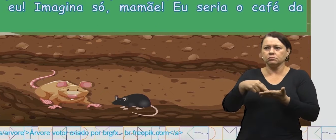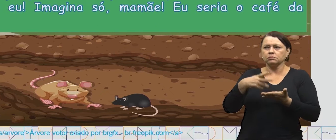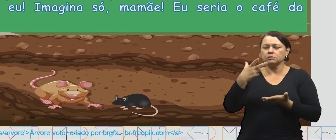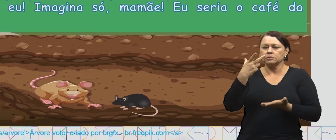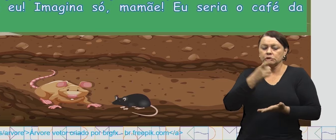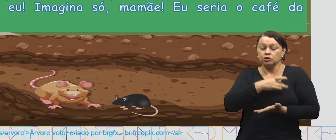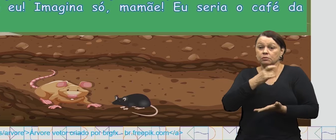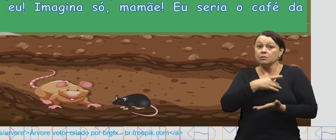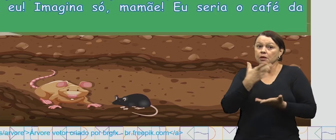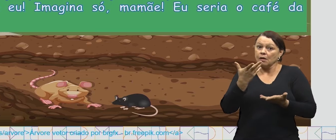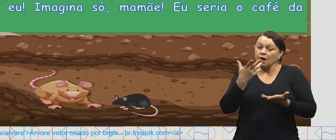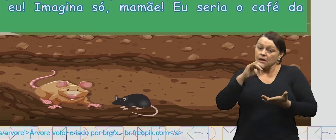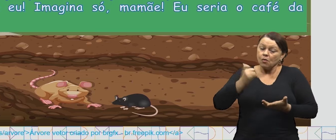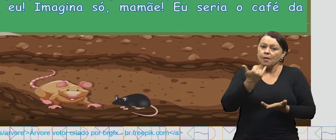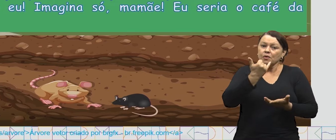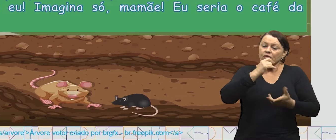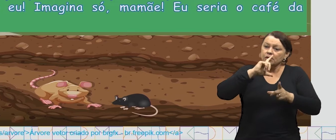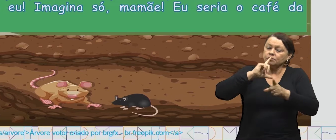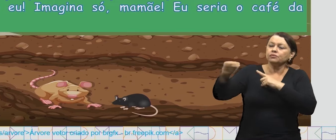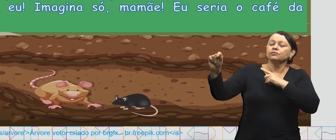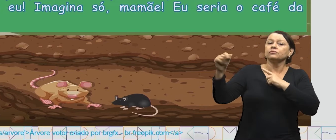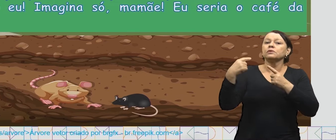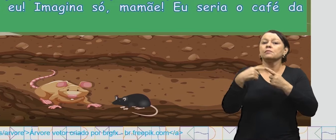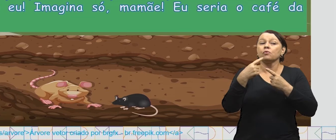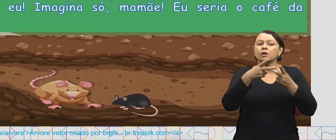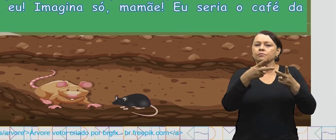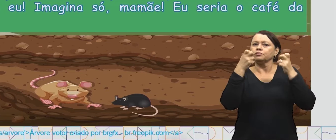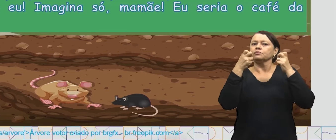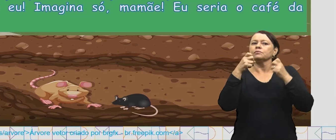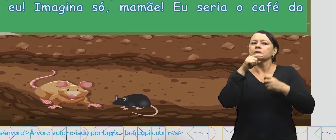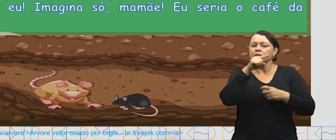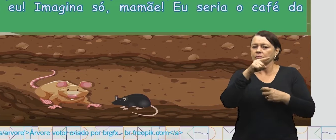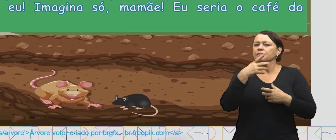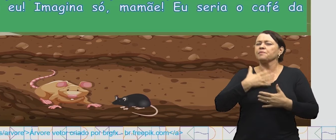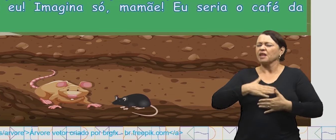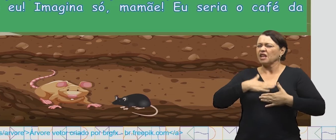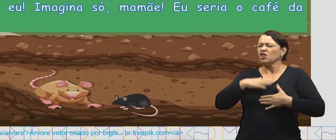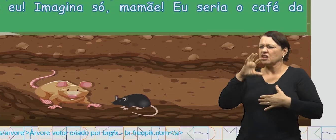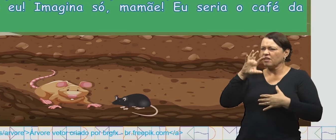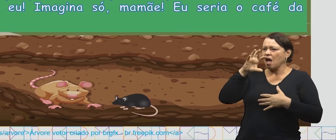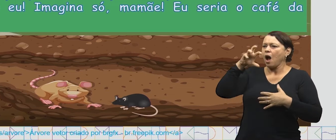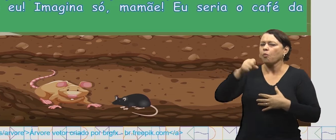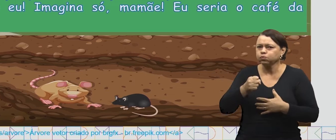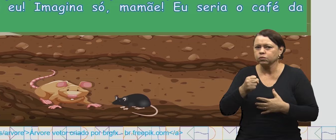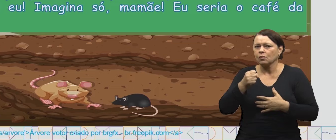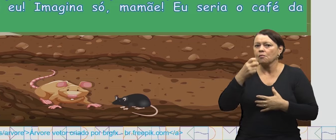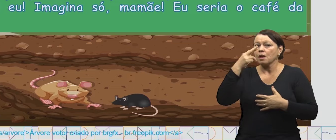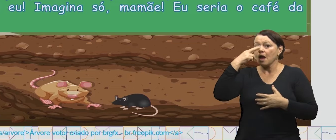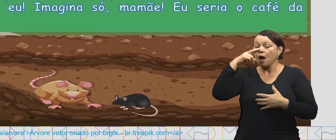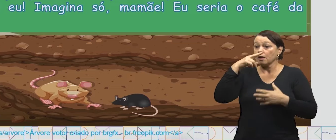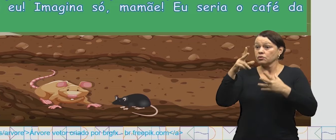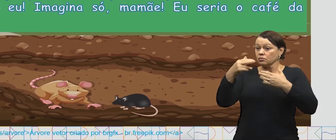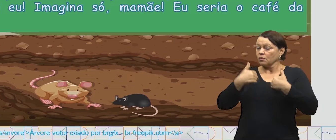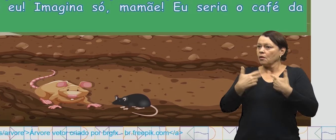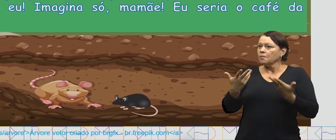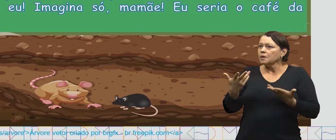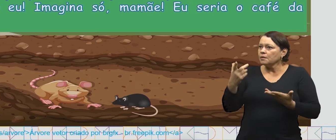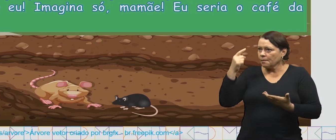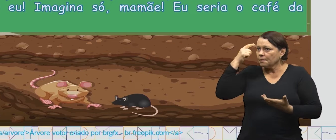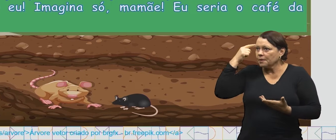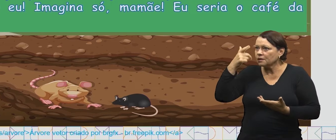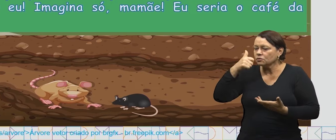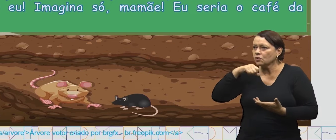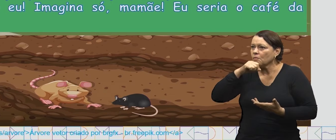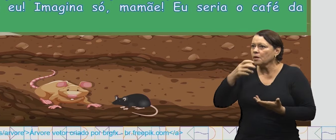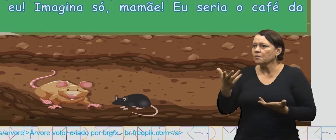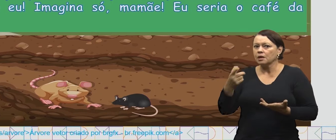Então, eu fugi, porque na hora percebi que ele se alimentava de ratinhos como eu. Imagina só, mamãe,